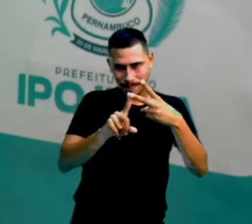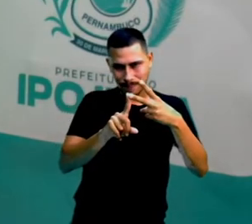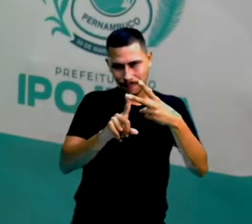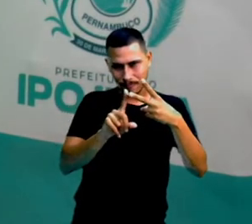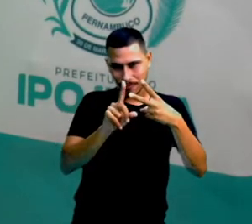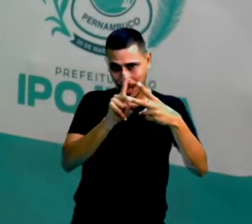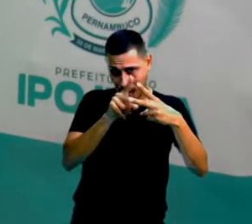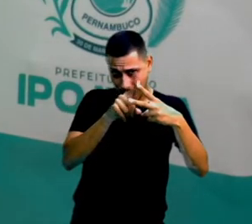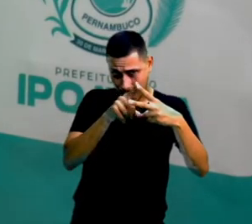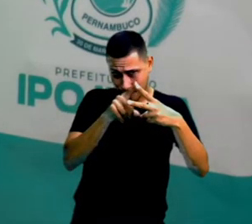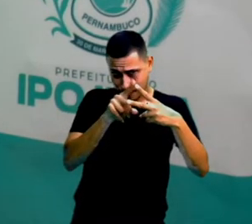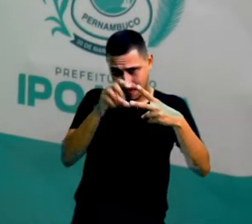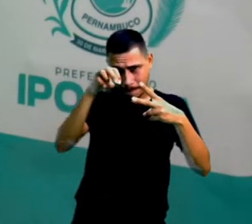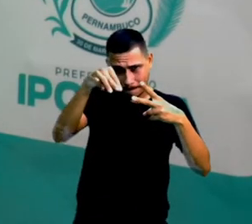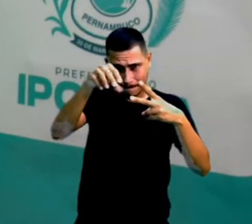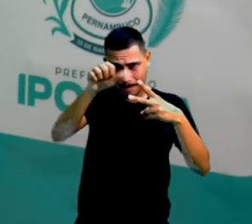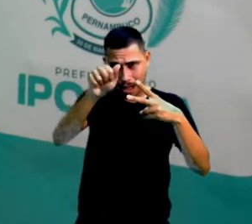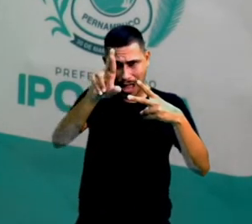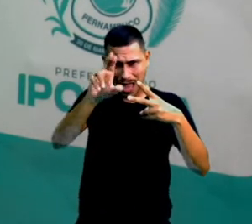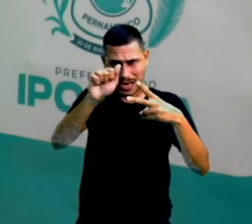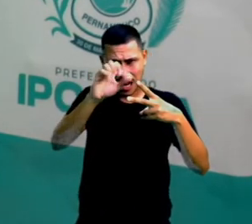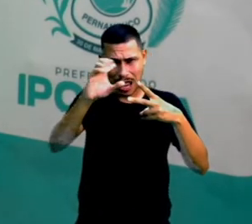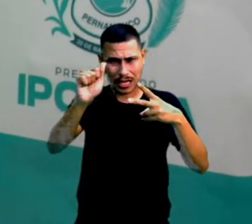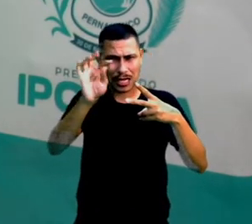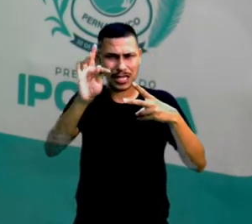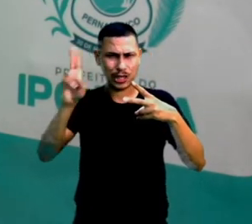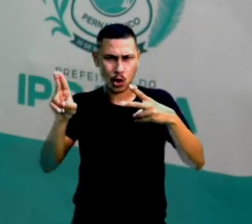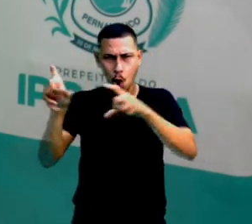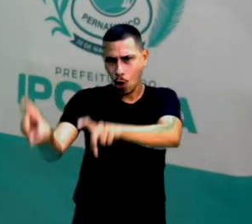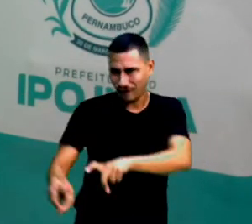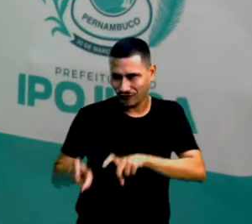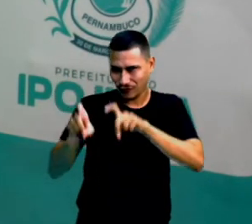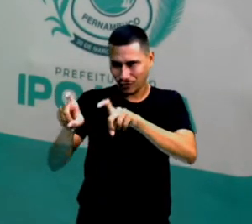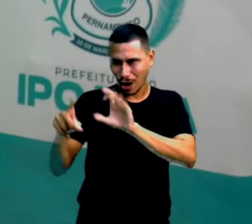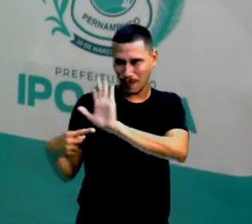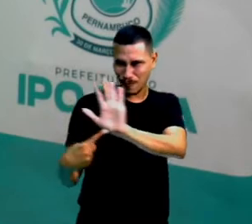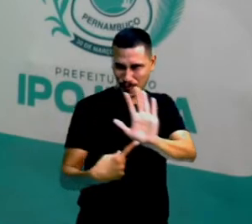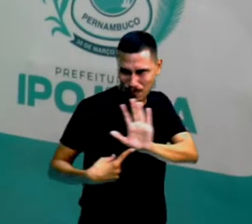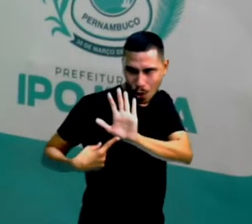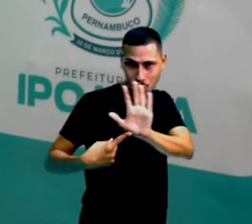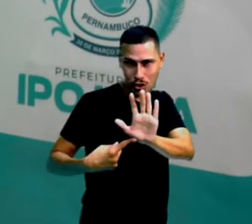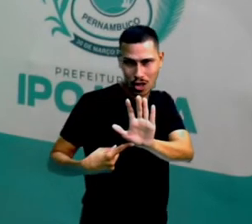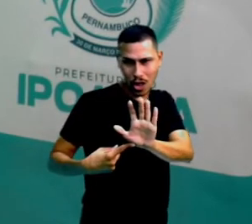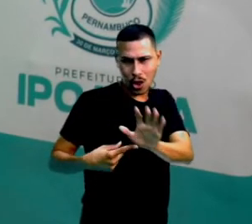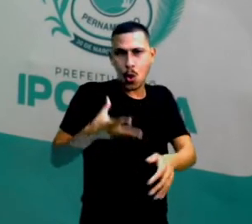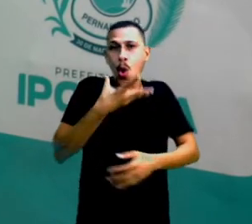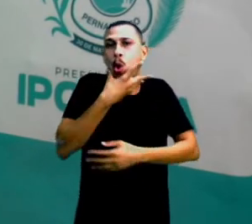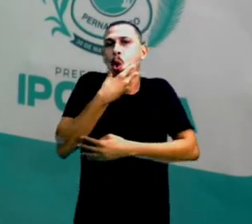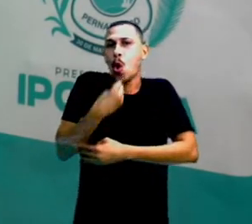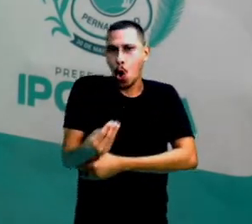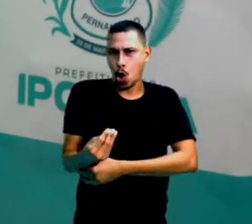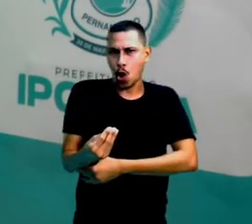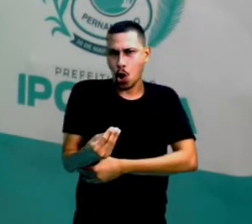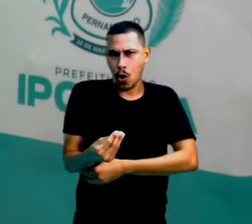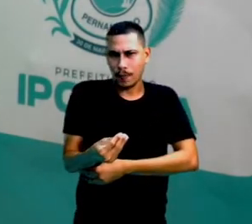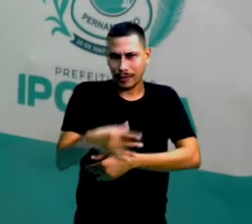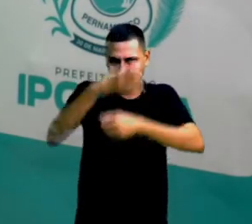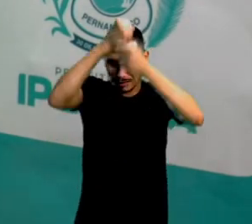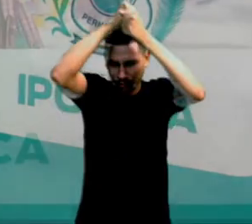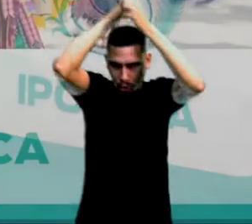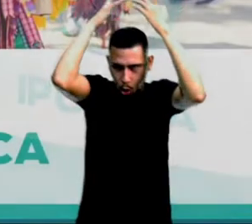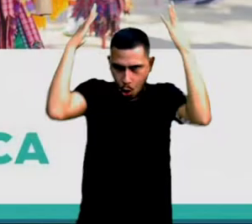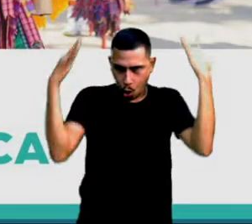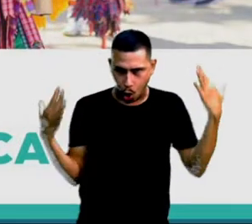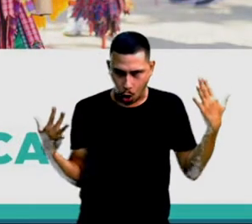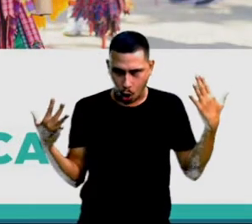é o rural, ele tem a figura do caboclo de lança, que é aquela figura, né? Que usa aqui. Volta aqui a imagem,